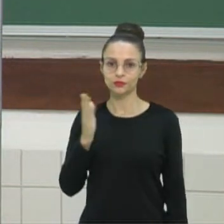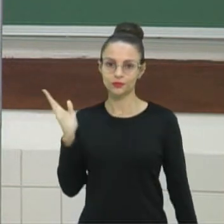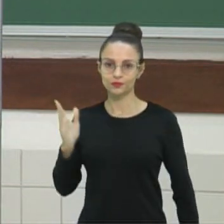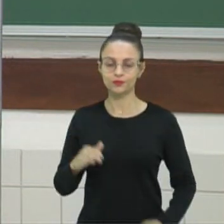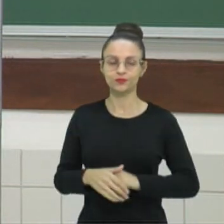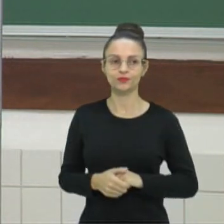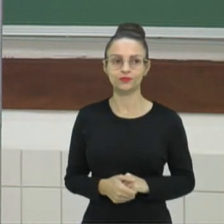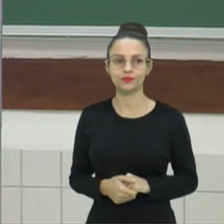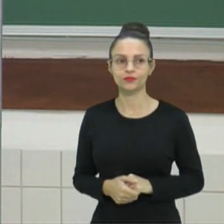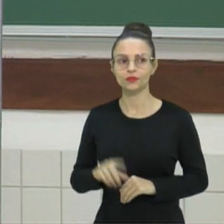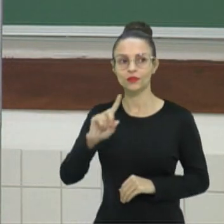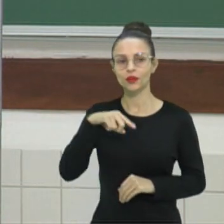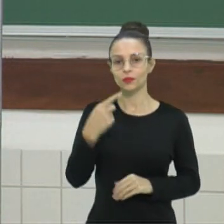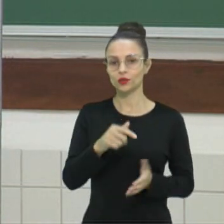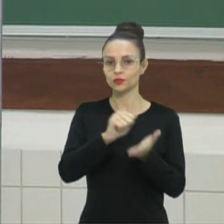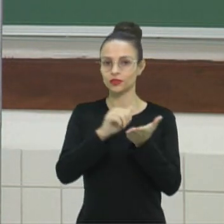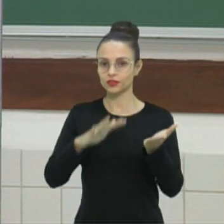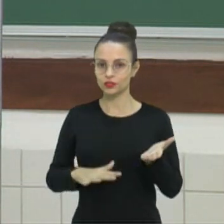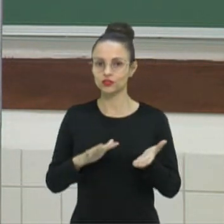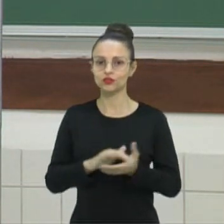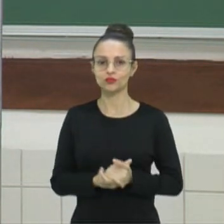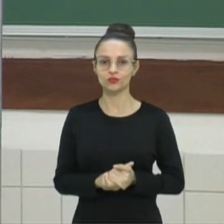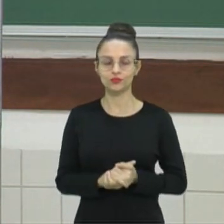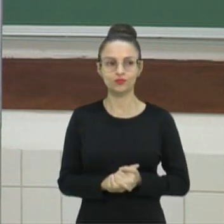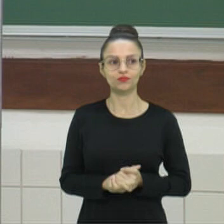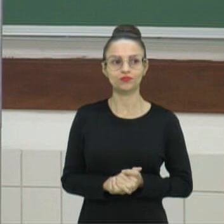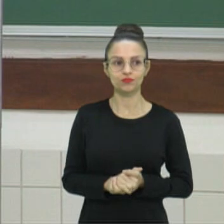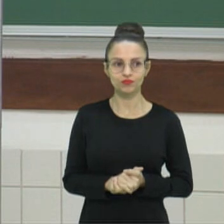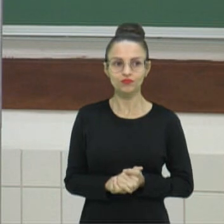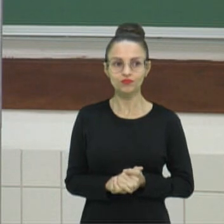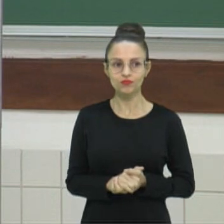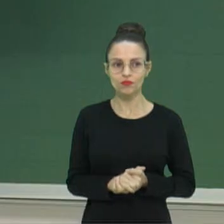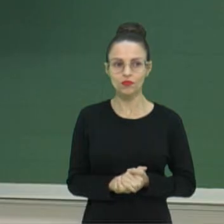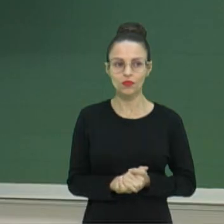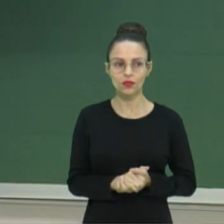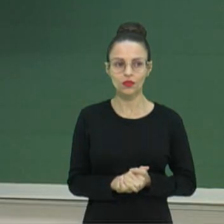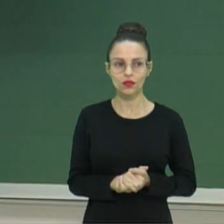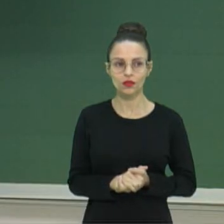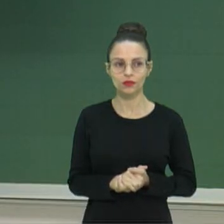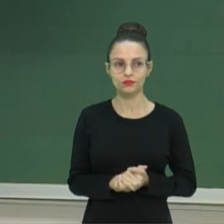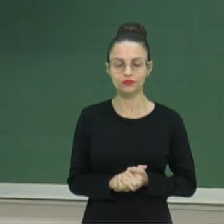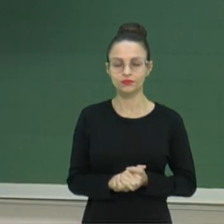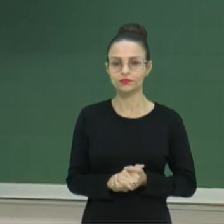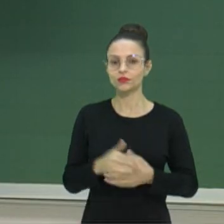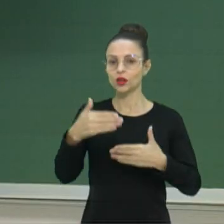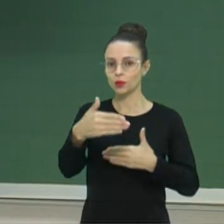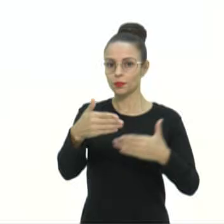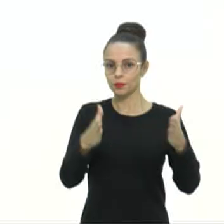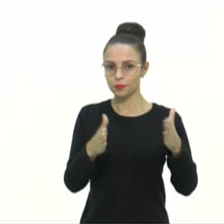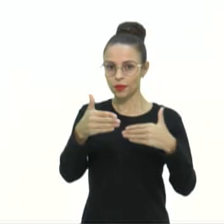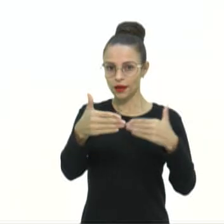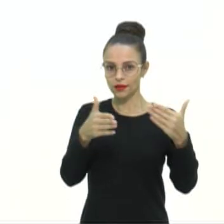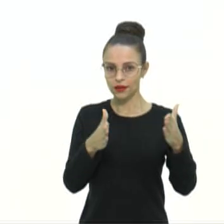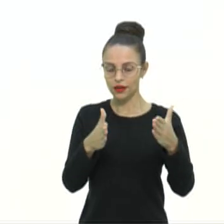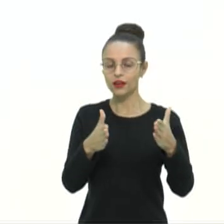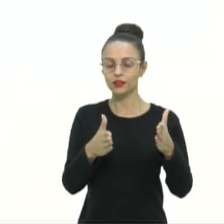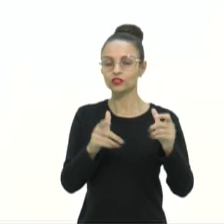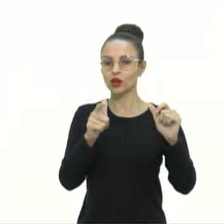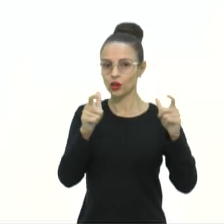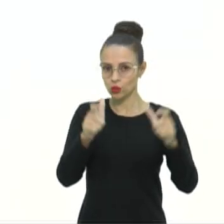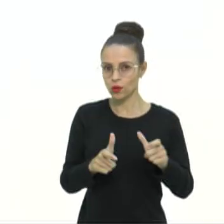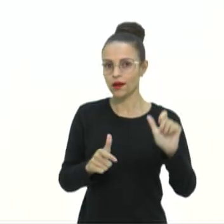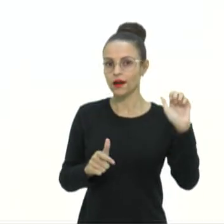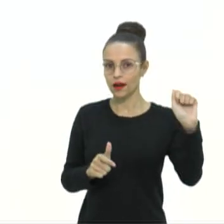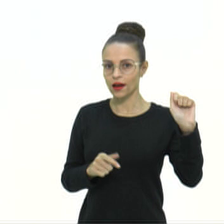Gente, vamos passar para o próximo exercício? Exercício da FATEC. Diz o seguinte, ó. Uma caixa abandonada a partir do repouso no ponto